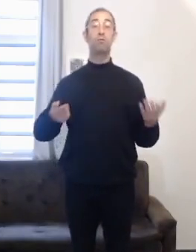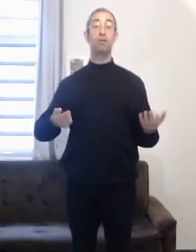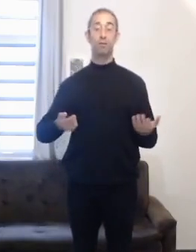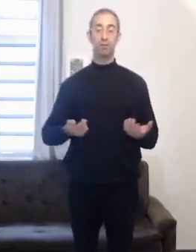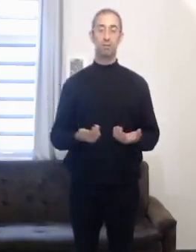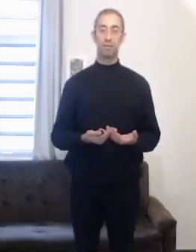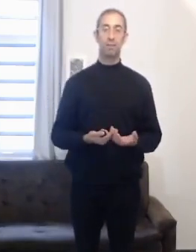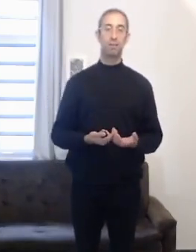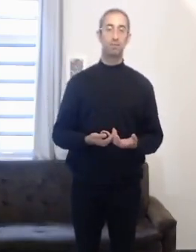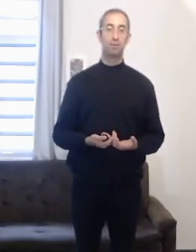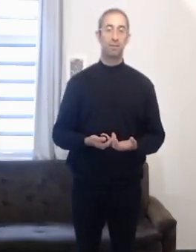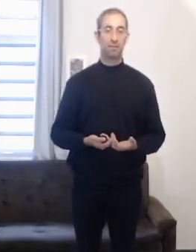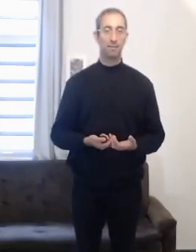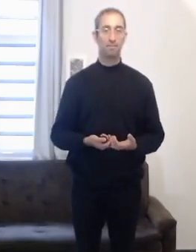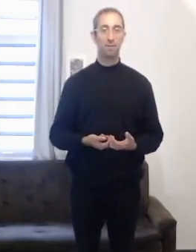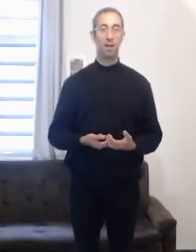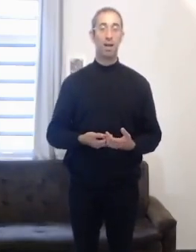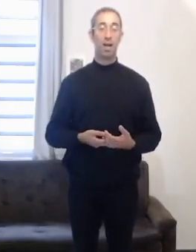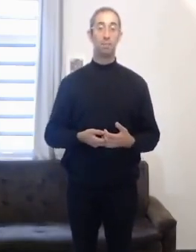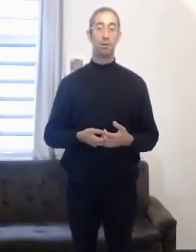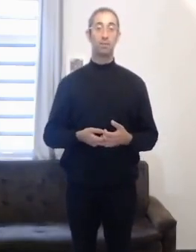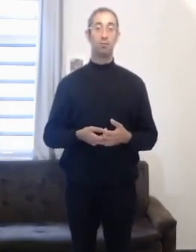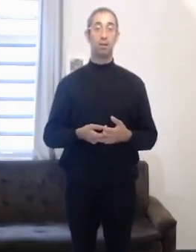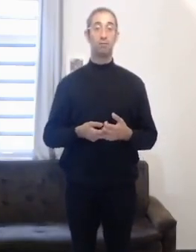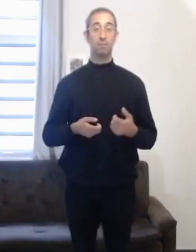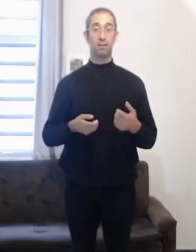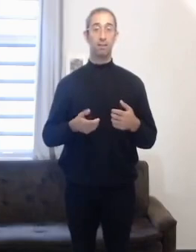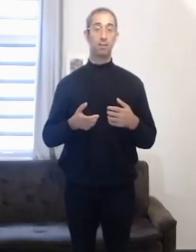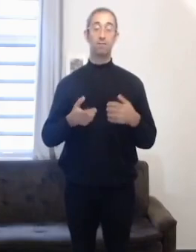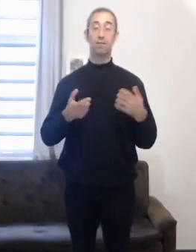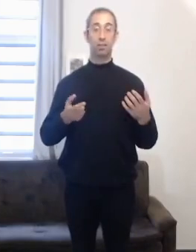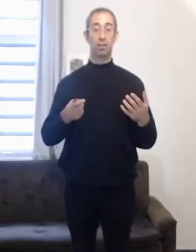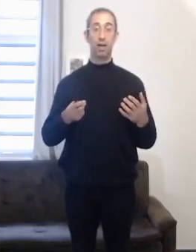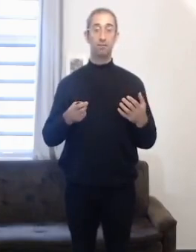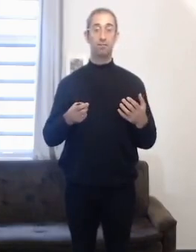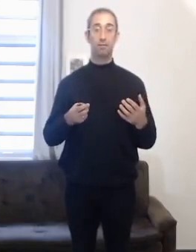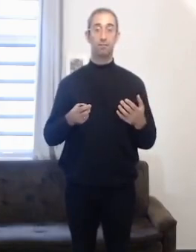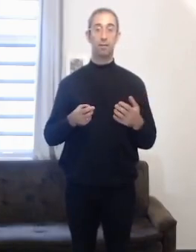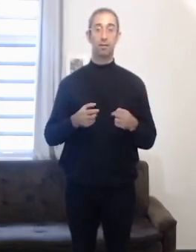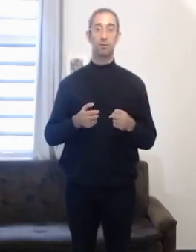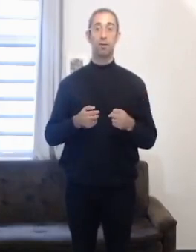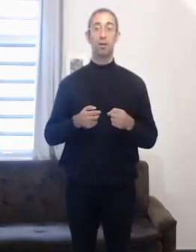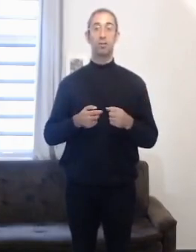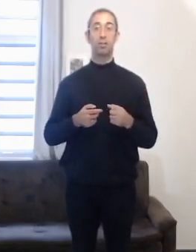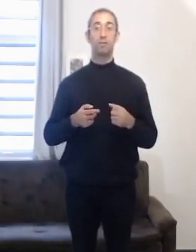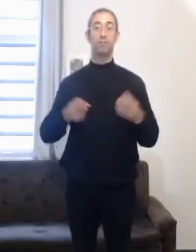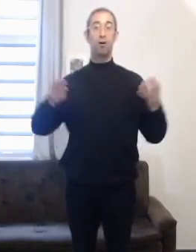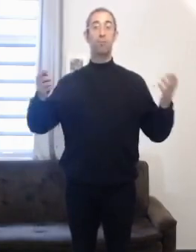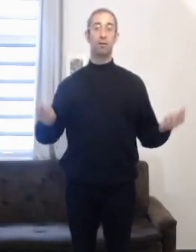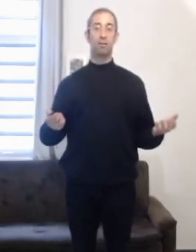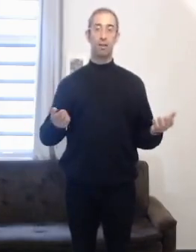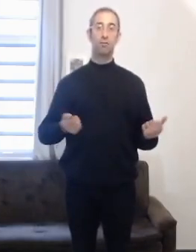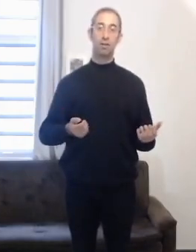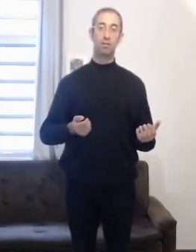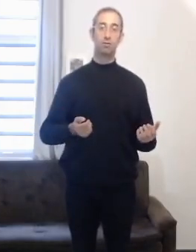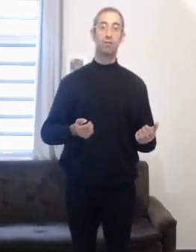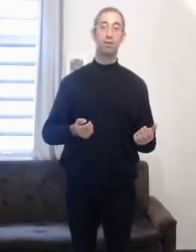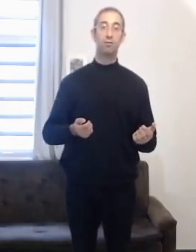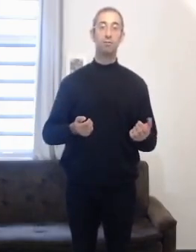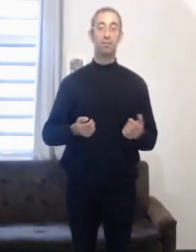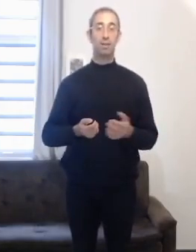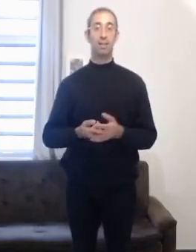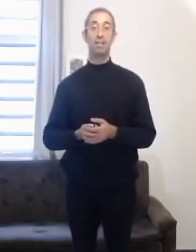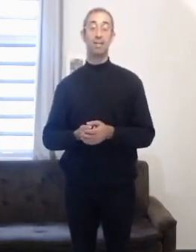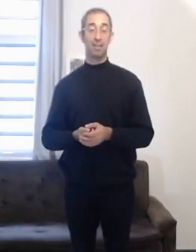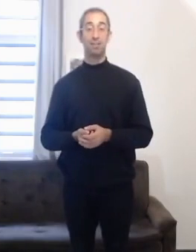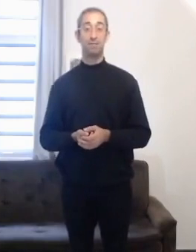é a pergunta que você pretende responder, né? Ela pode ser o que você pretende investigar, por exemplo, de que forma a delinquência